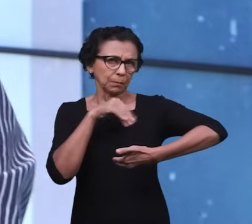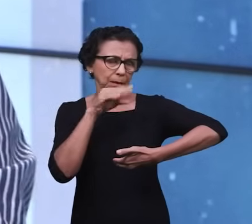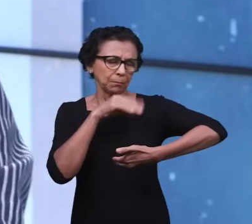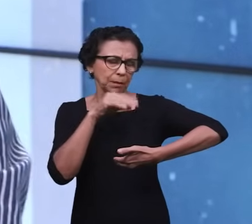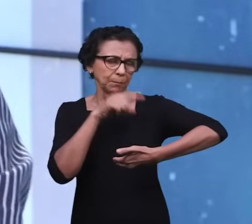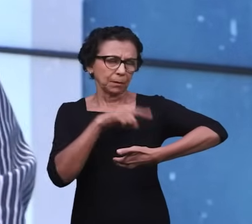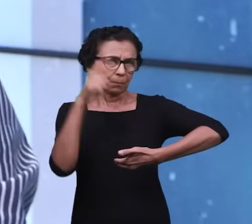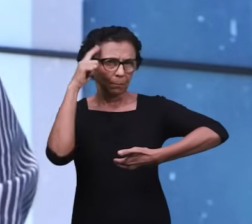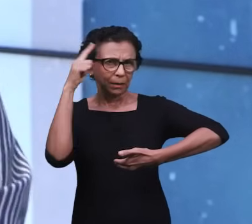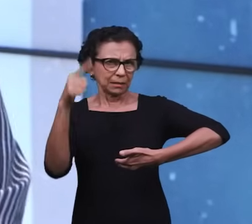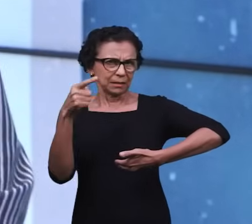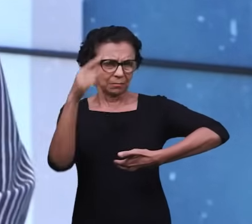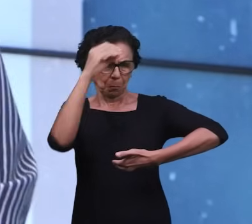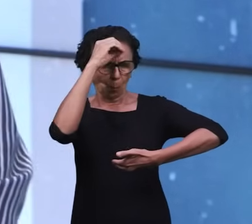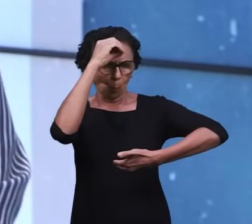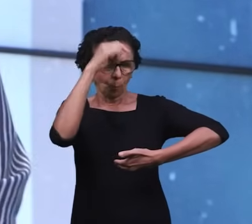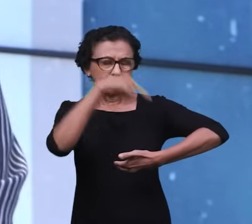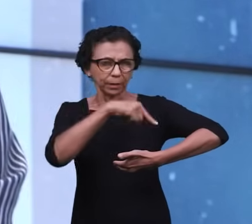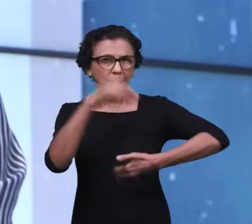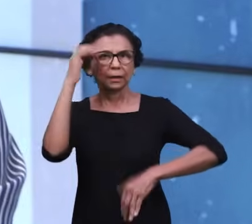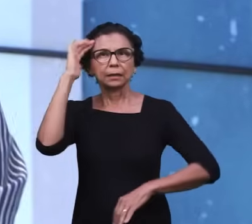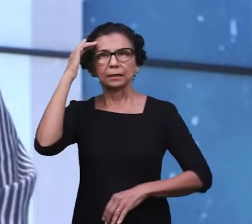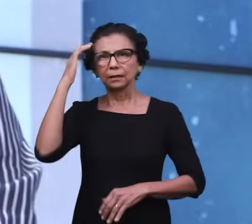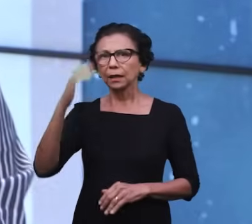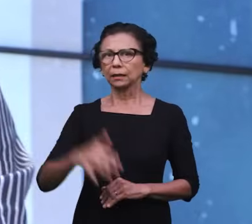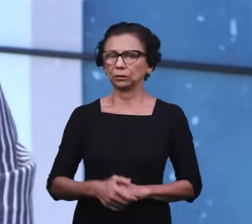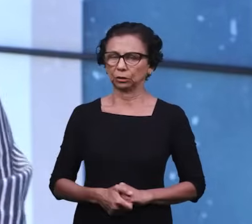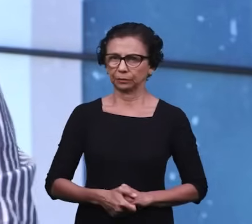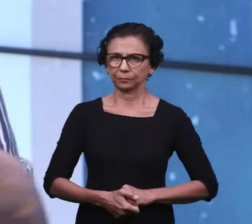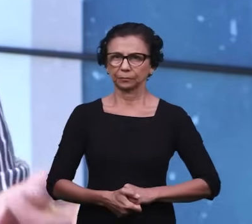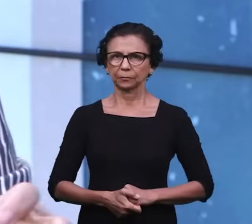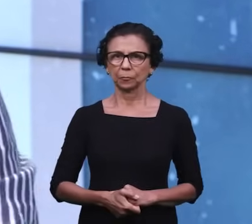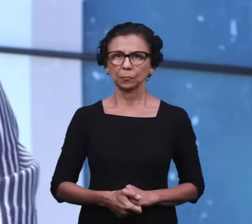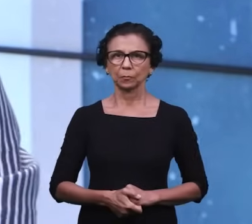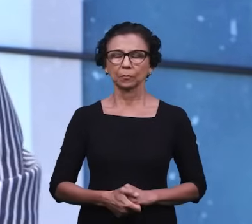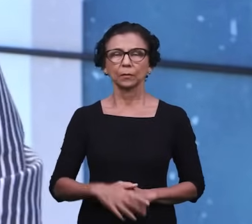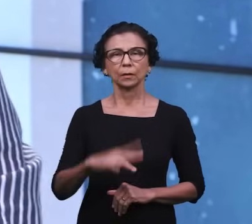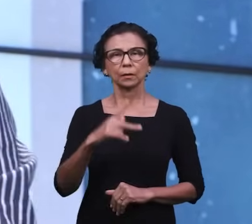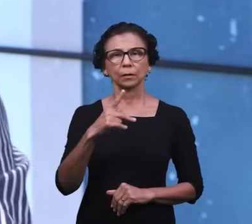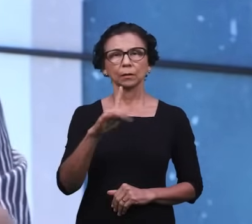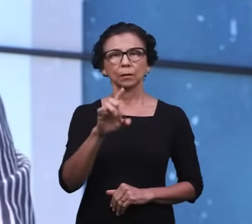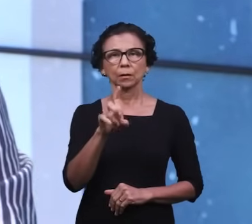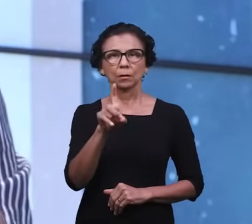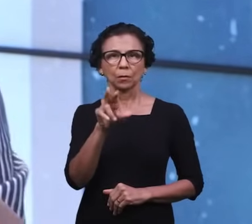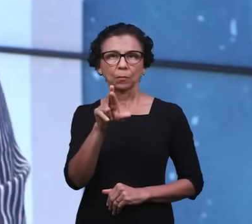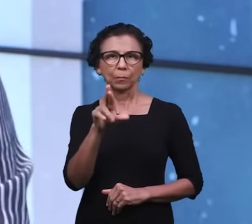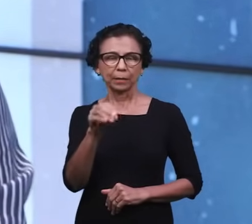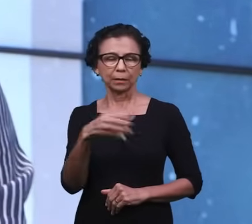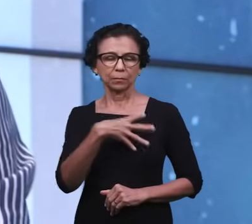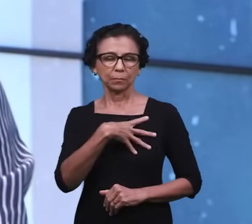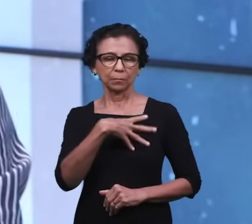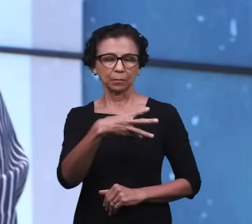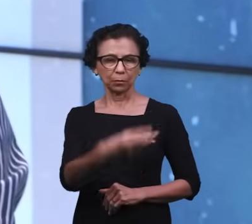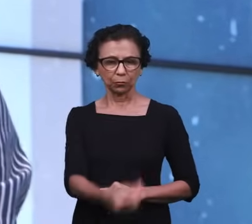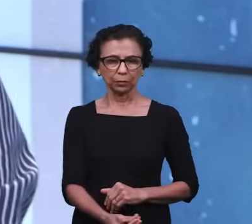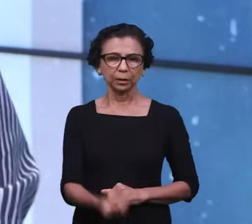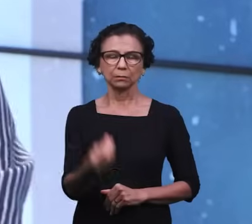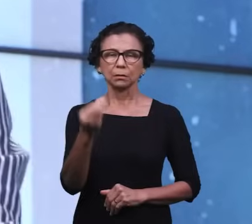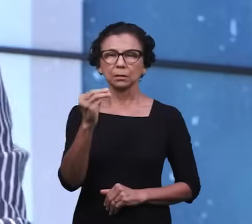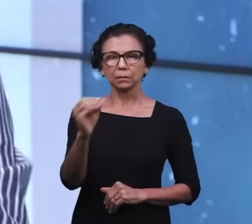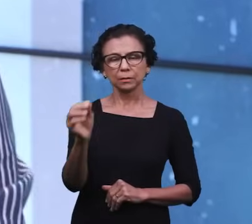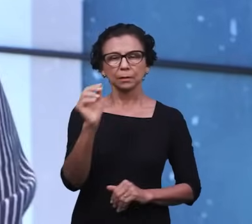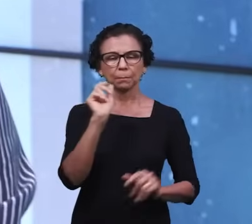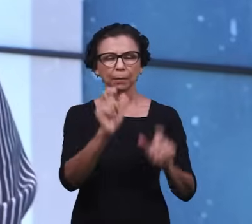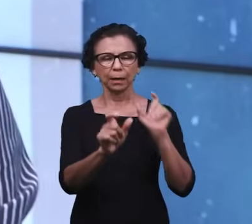Então, assim, o Pedro, meu filho, ele fala muito pouco. Ele fala palavras isoladas, fala assim, conseguindo se comunicar, mas ele